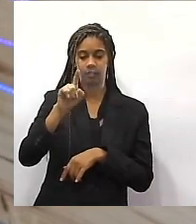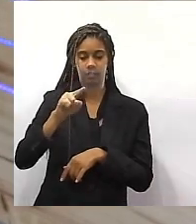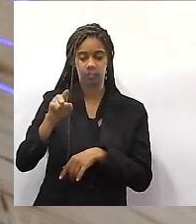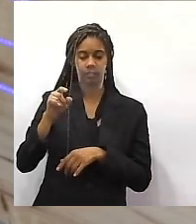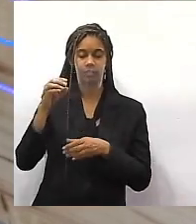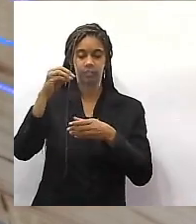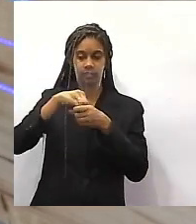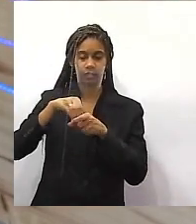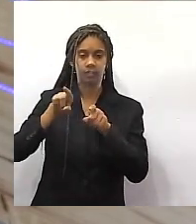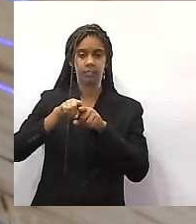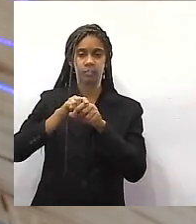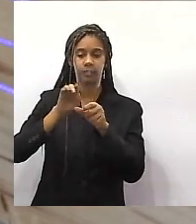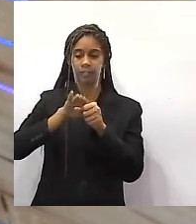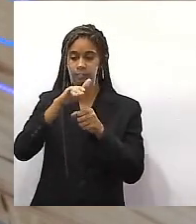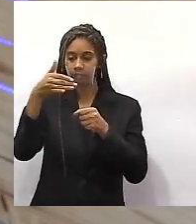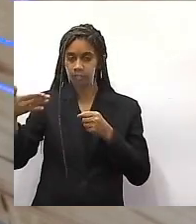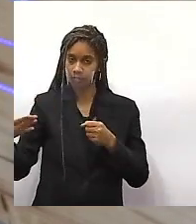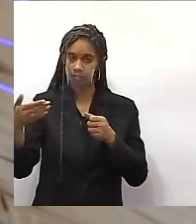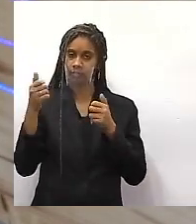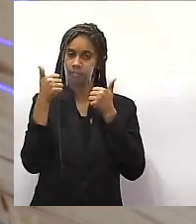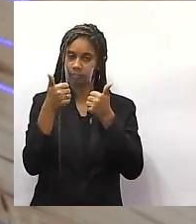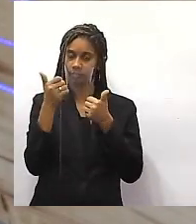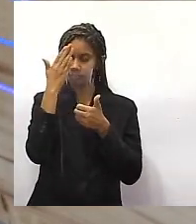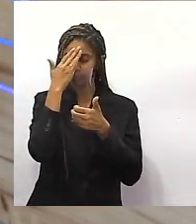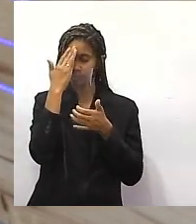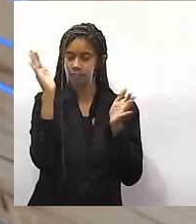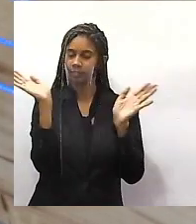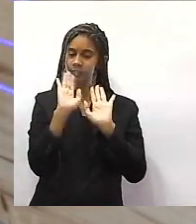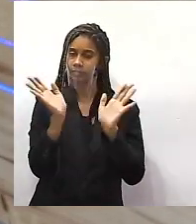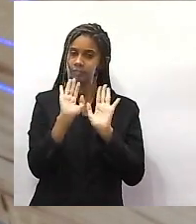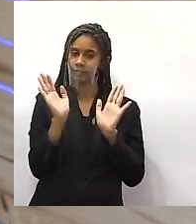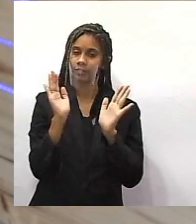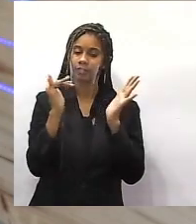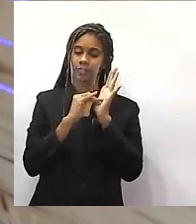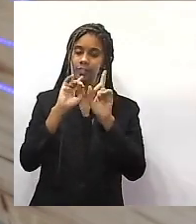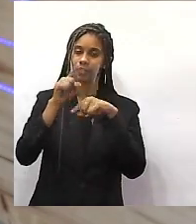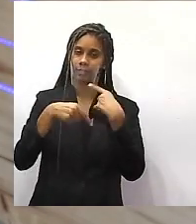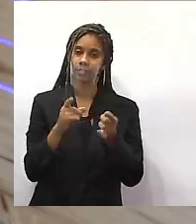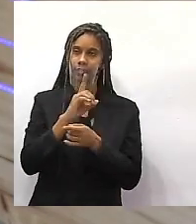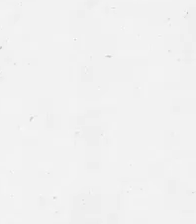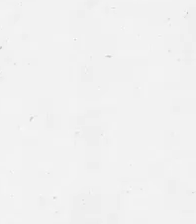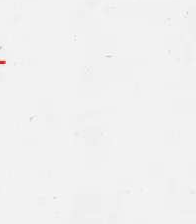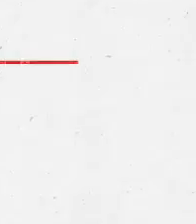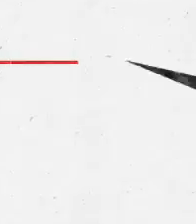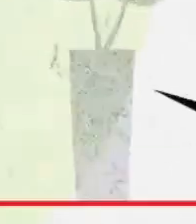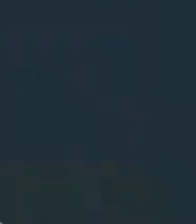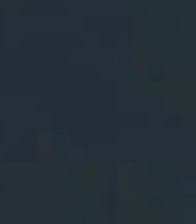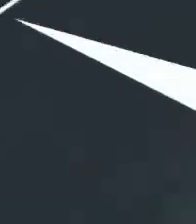externa, beleza? Então, eu me despeço por aqui e até a próxima, se Deus quiser.